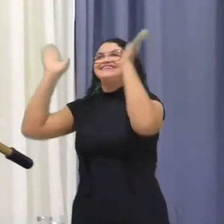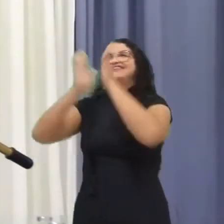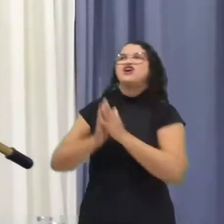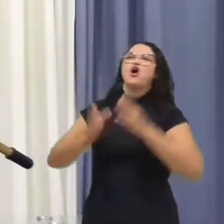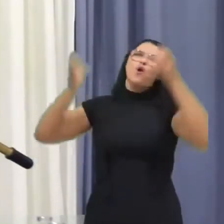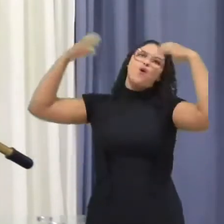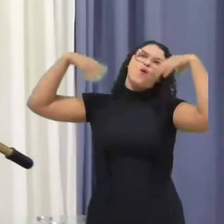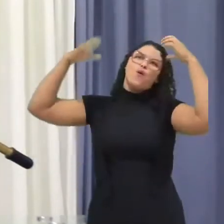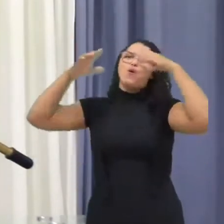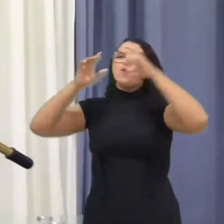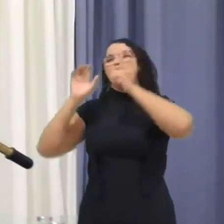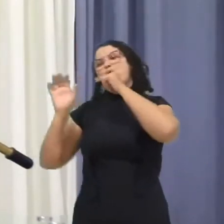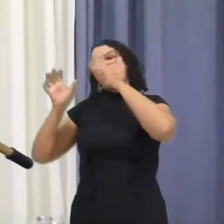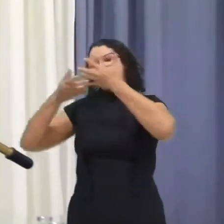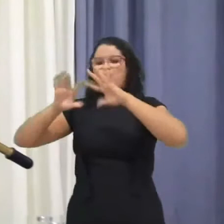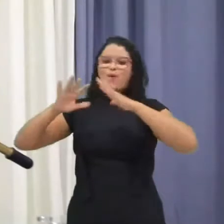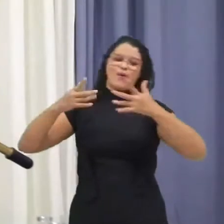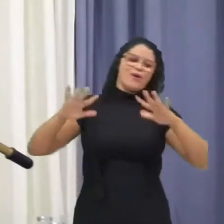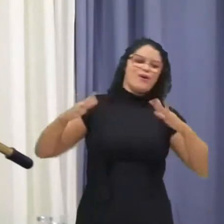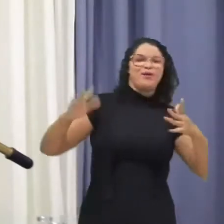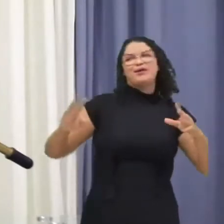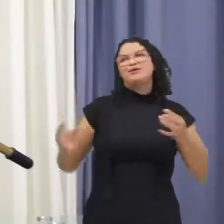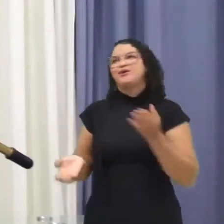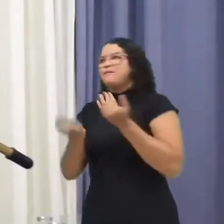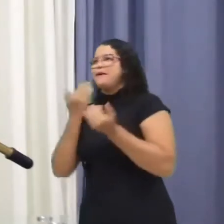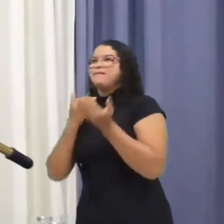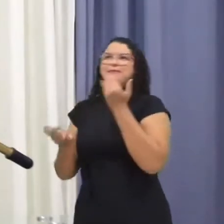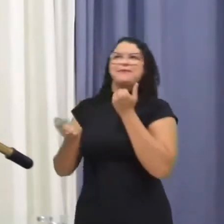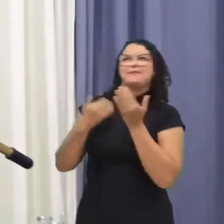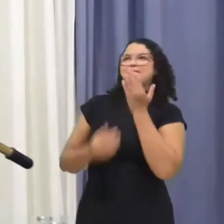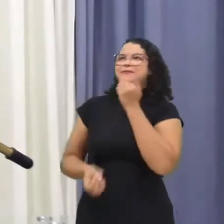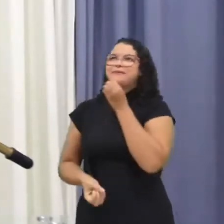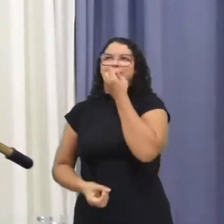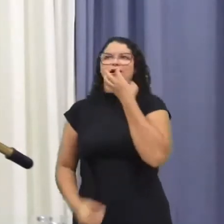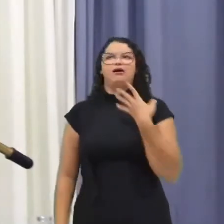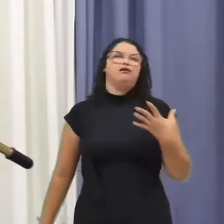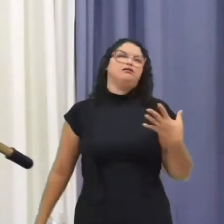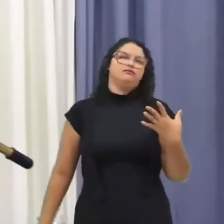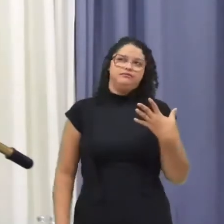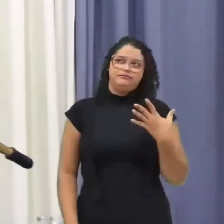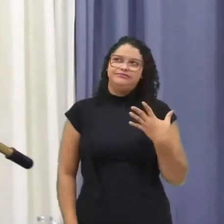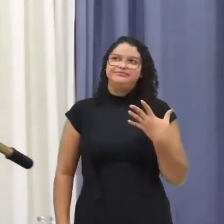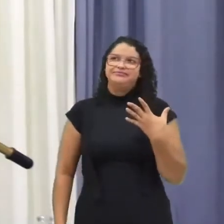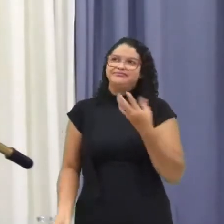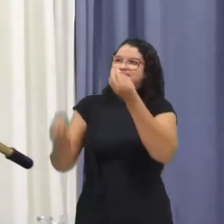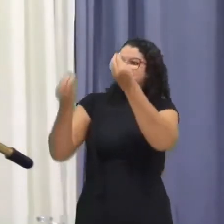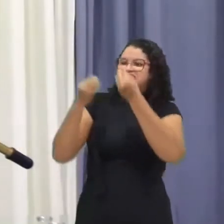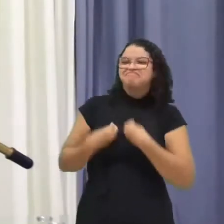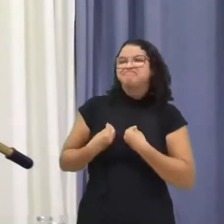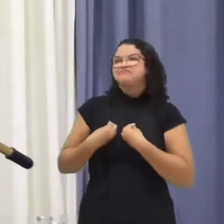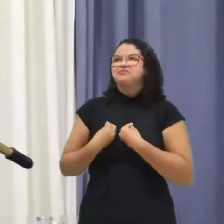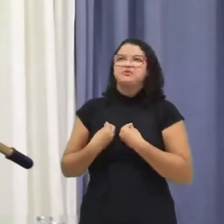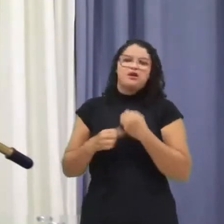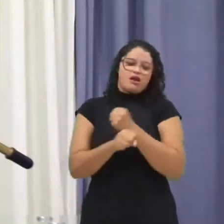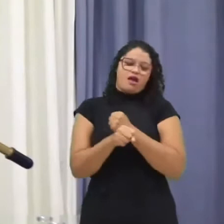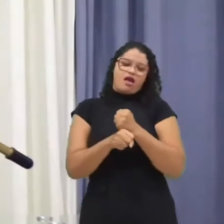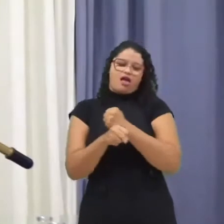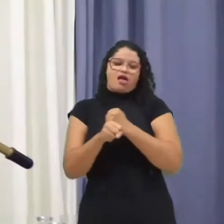no rio da vida, comer já um pouco do fruto, que dá lá um fruto por ano.